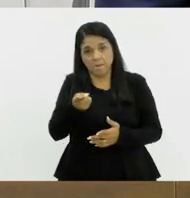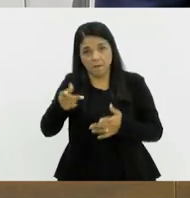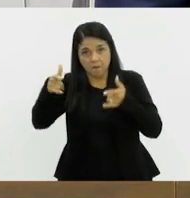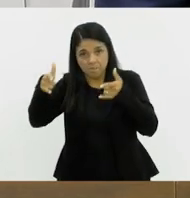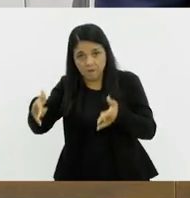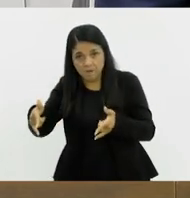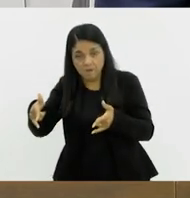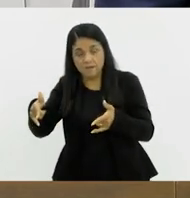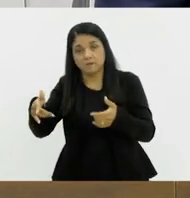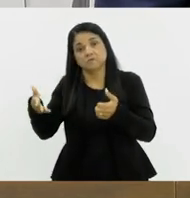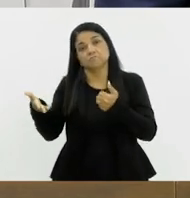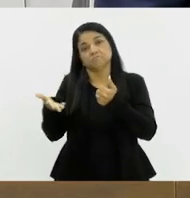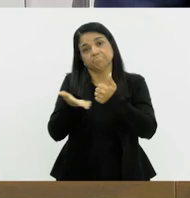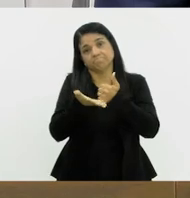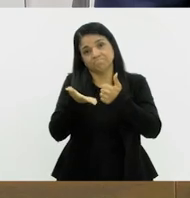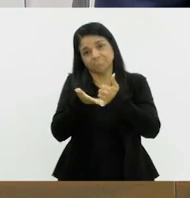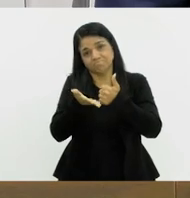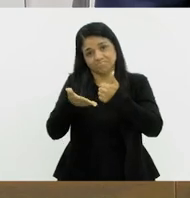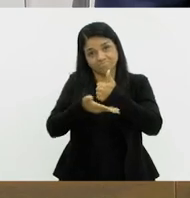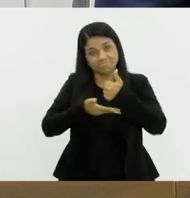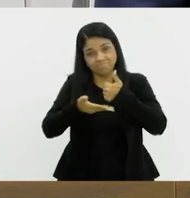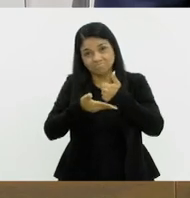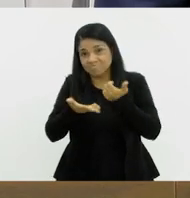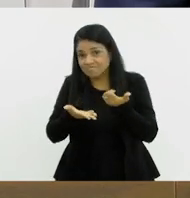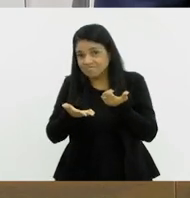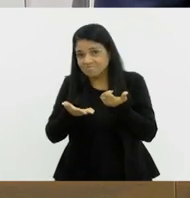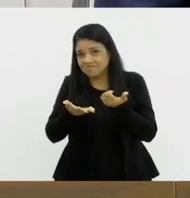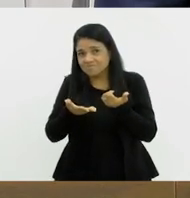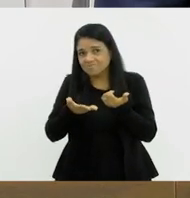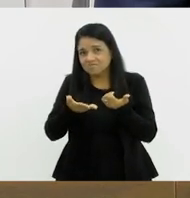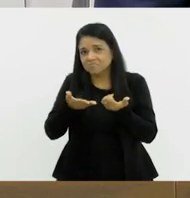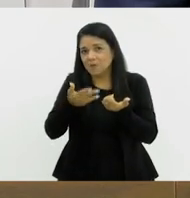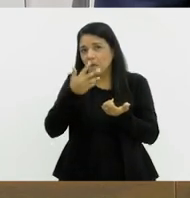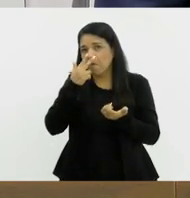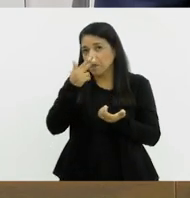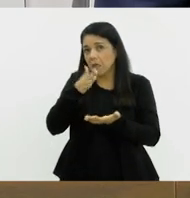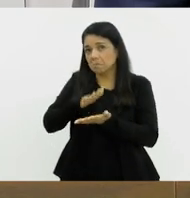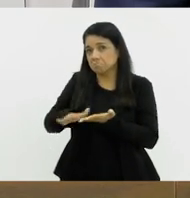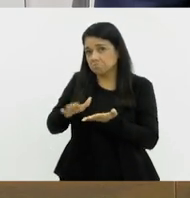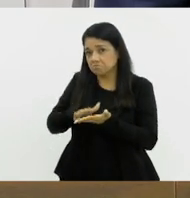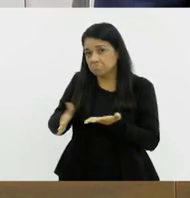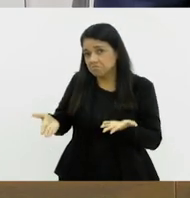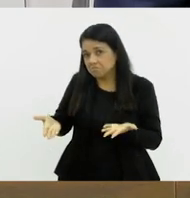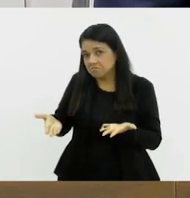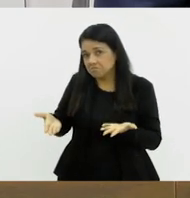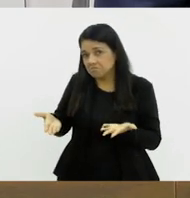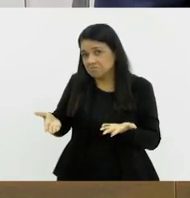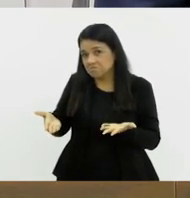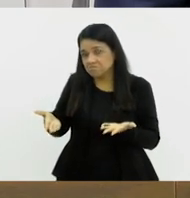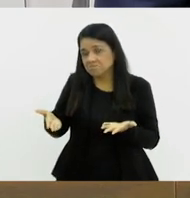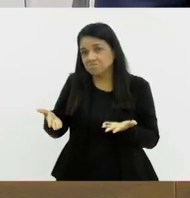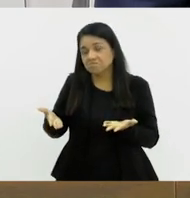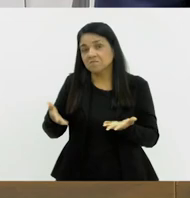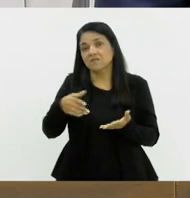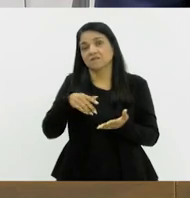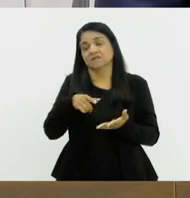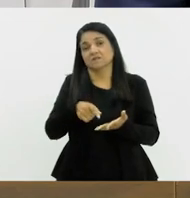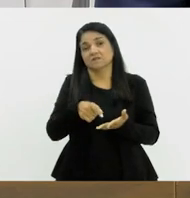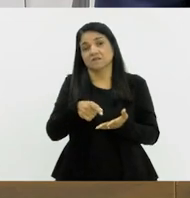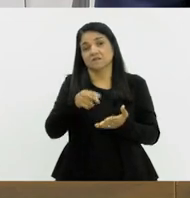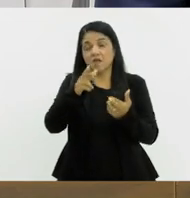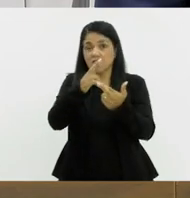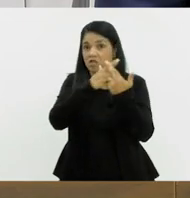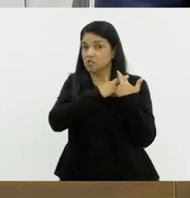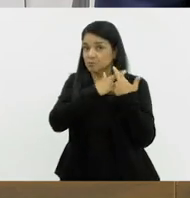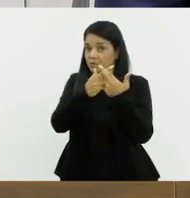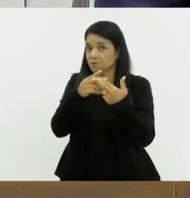complexidade, eu acho que é um desperdício. Né? A gente devia colocar essa atividade, né, essa responsabilidade